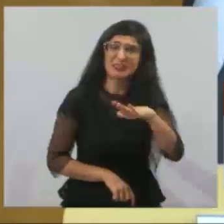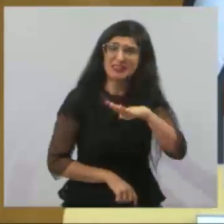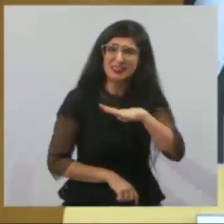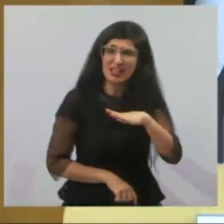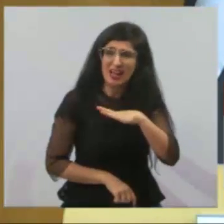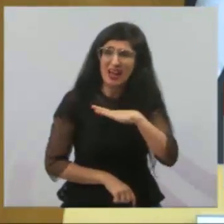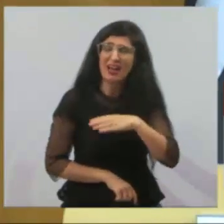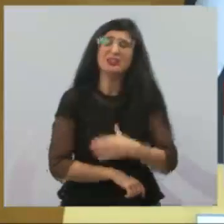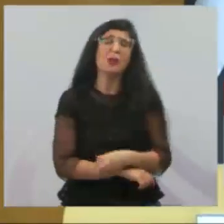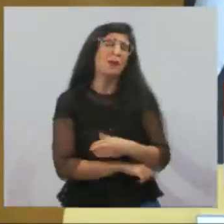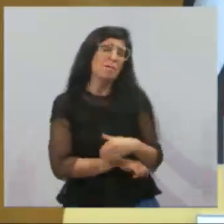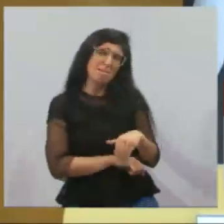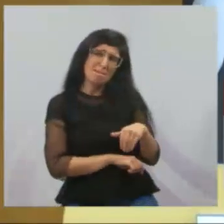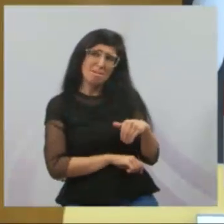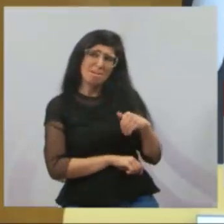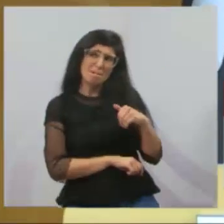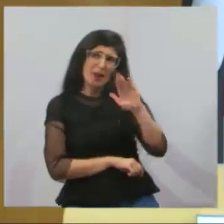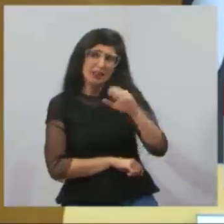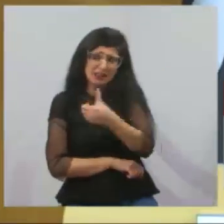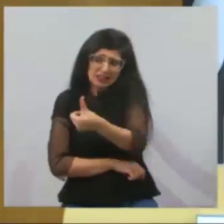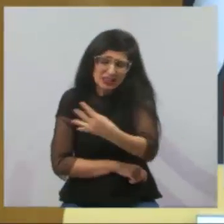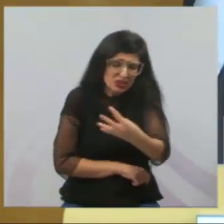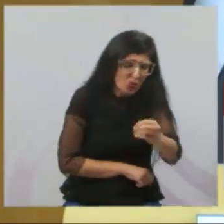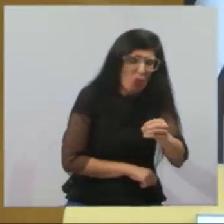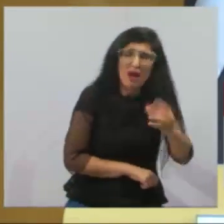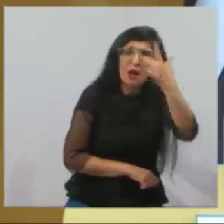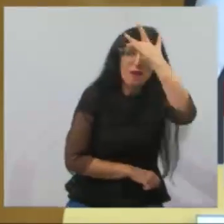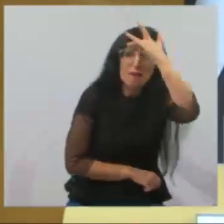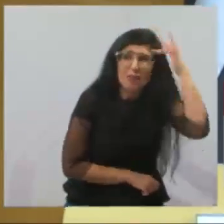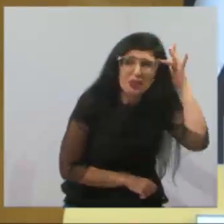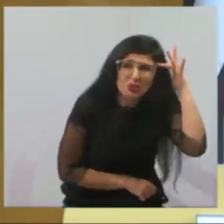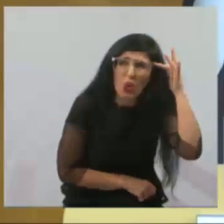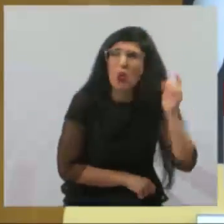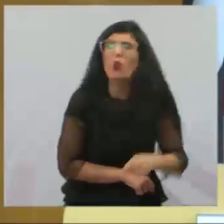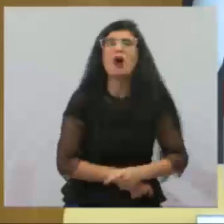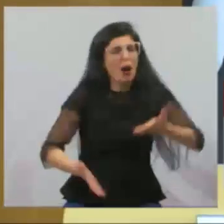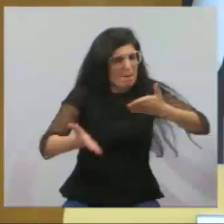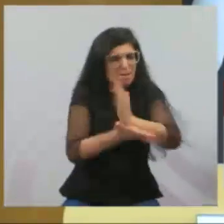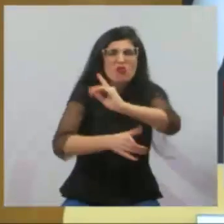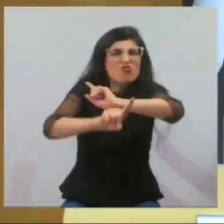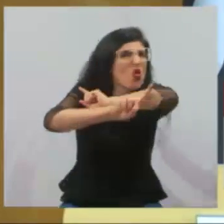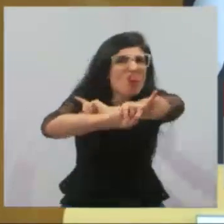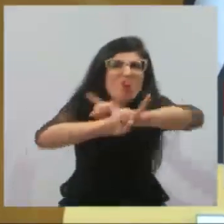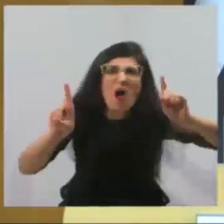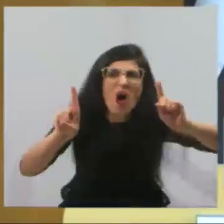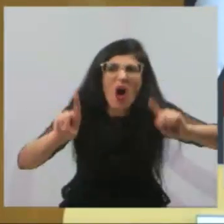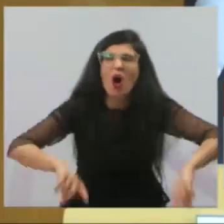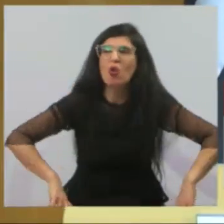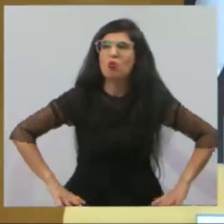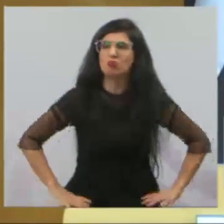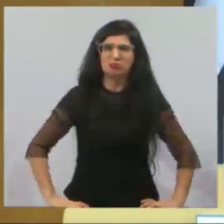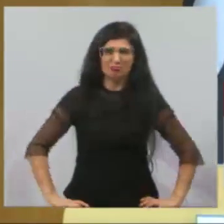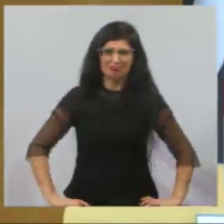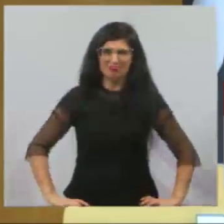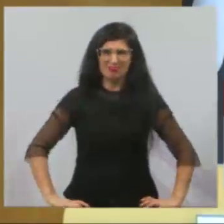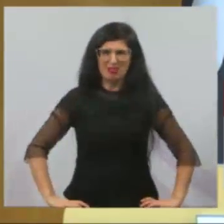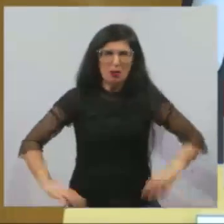de 640 habitantes. Não é hora de se descontar salário de